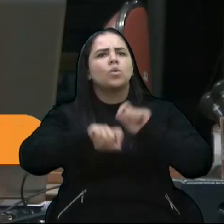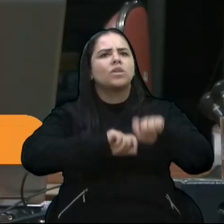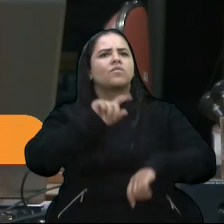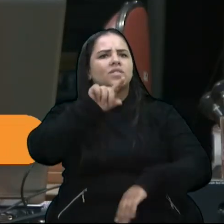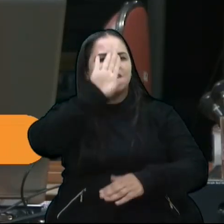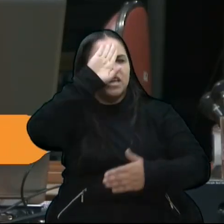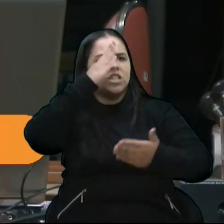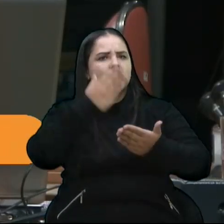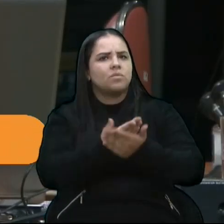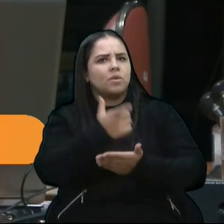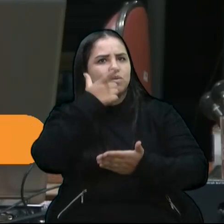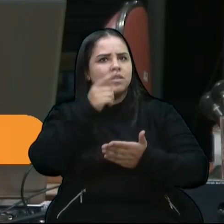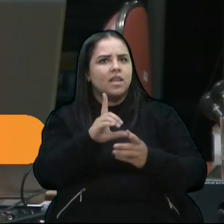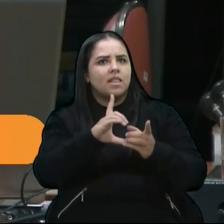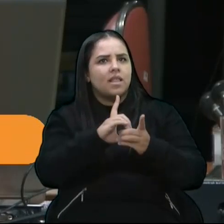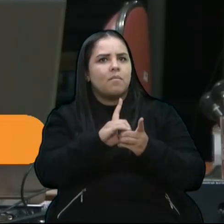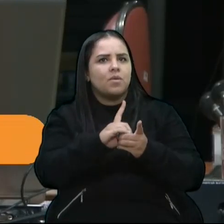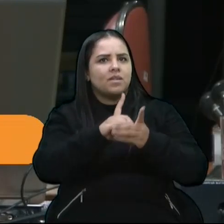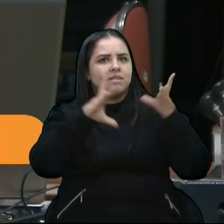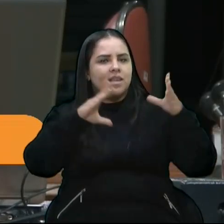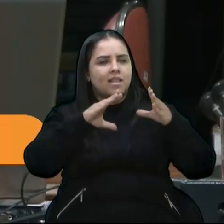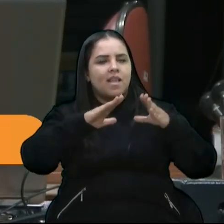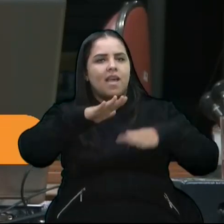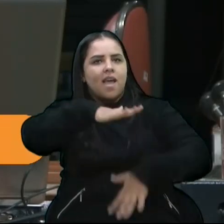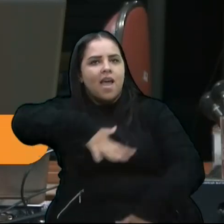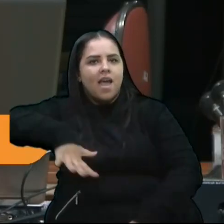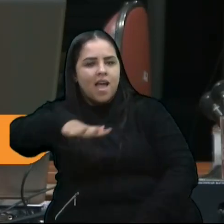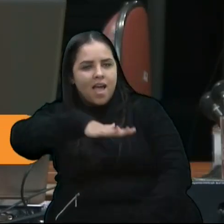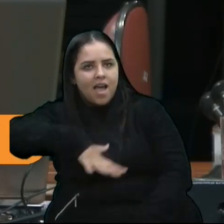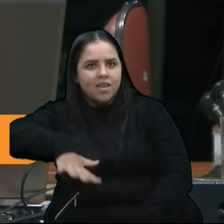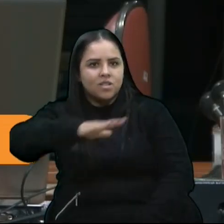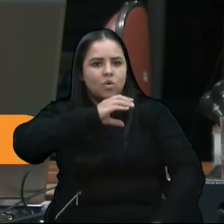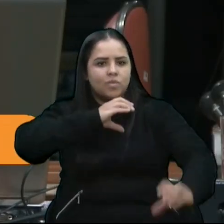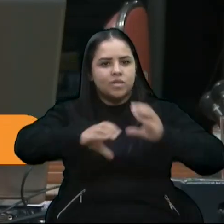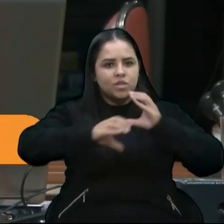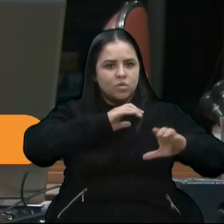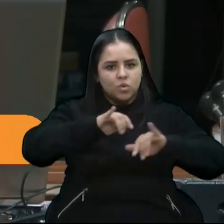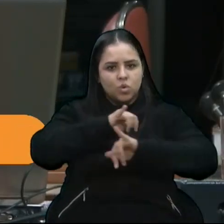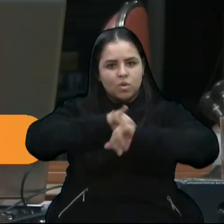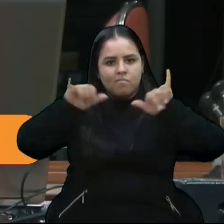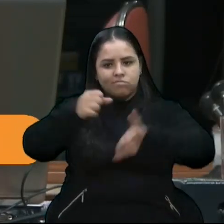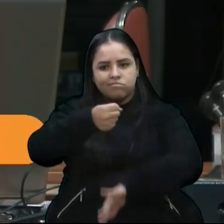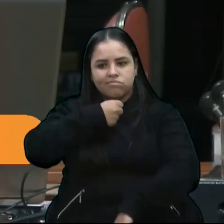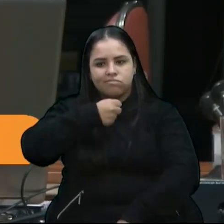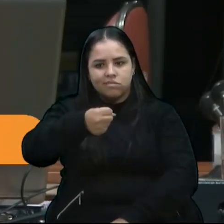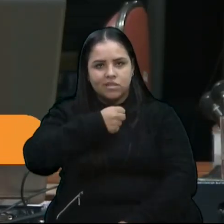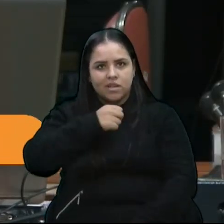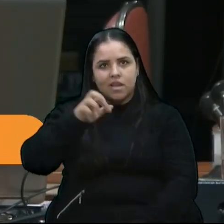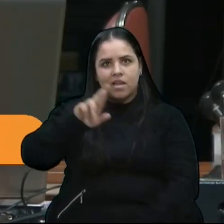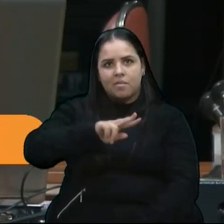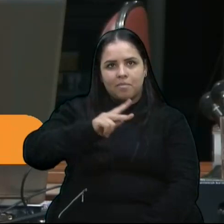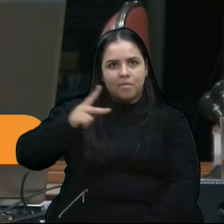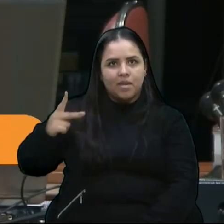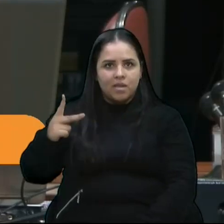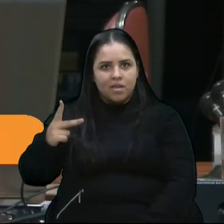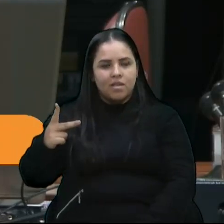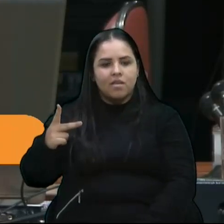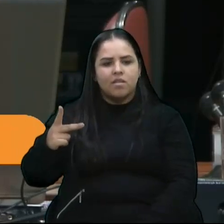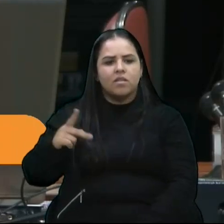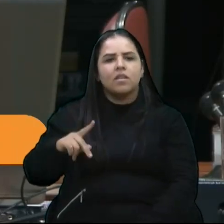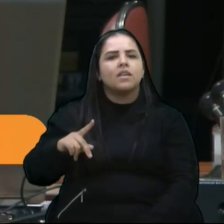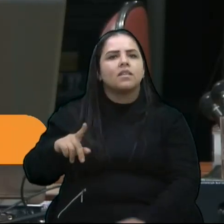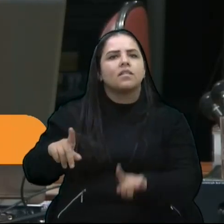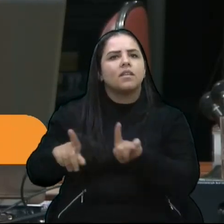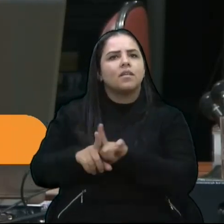para a democratização das áreas da comunicação? Jornalismo, publicidade e propaganda, relações públicas, sobretudo